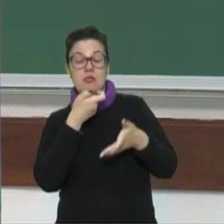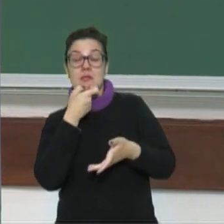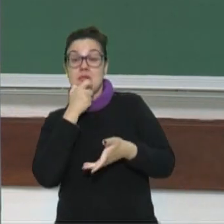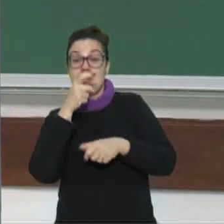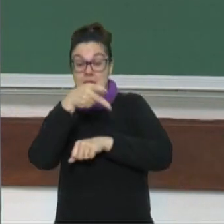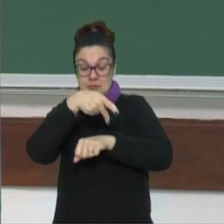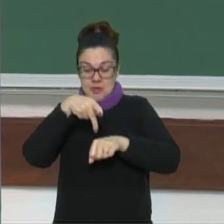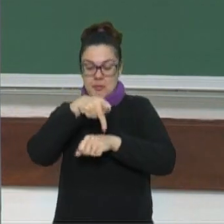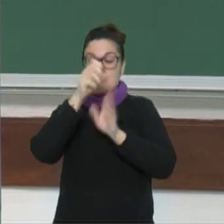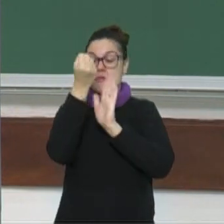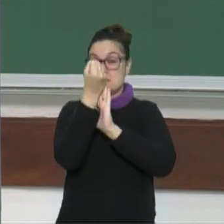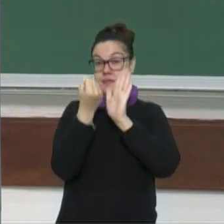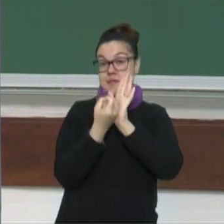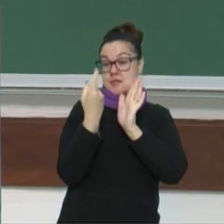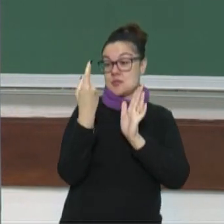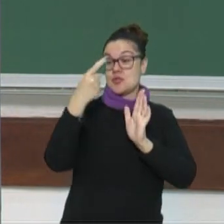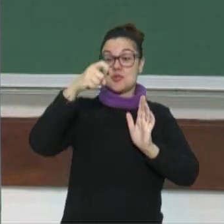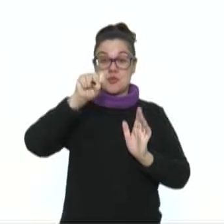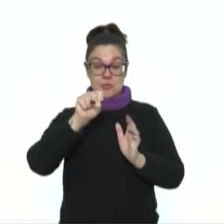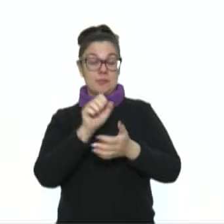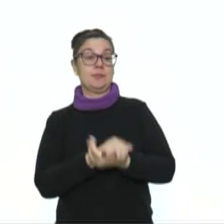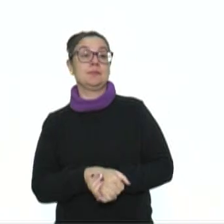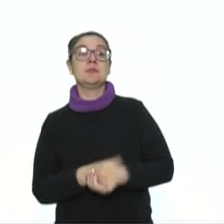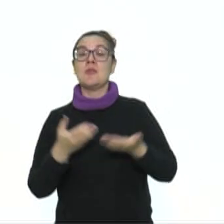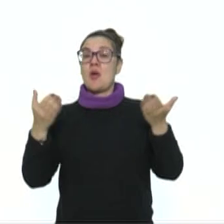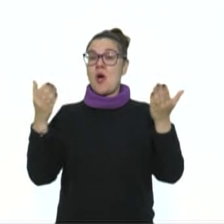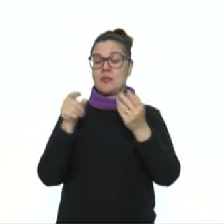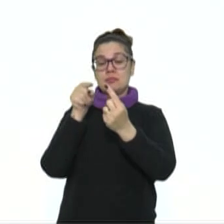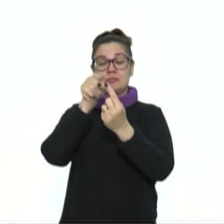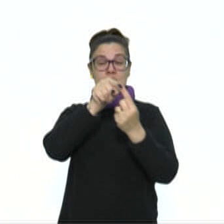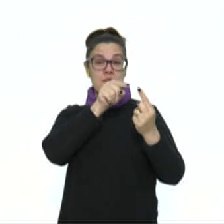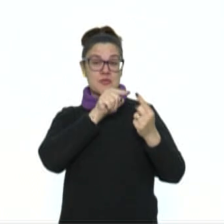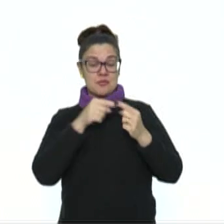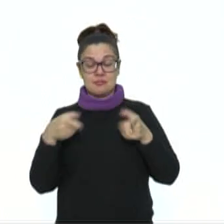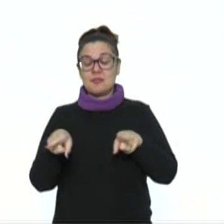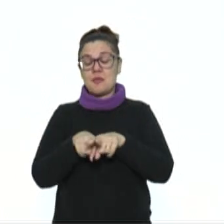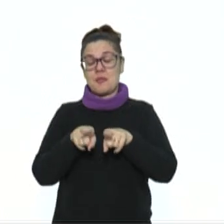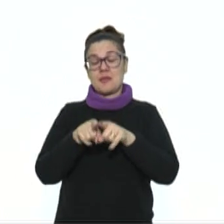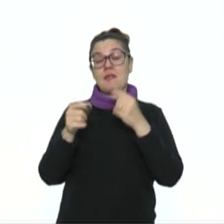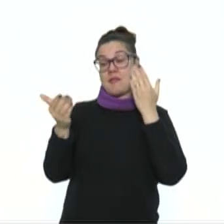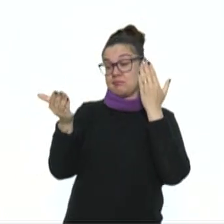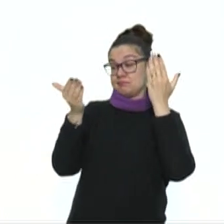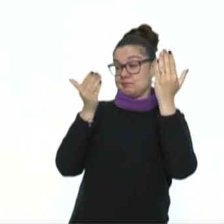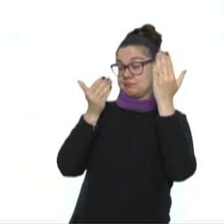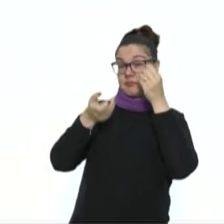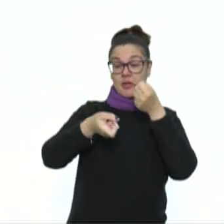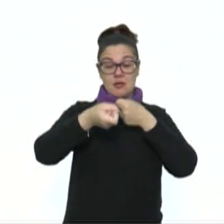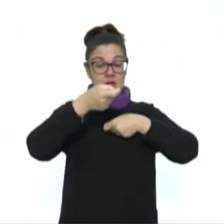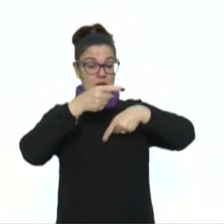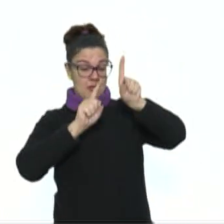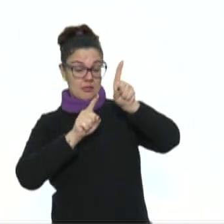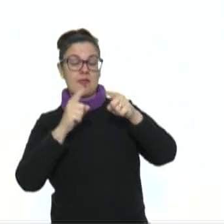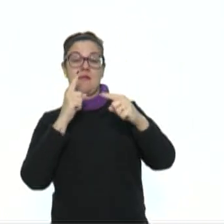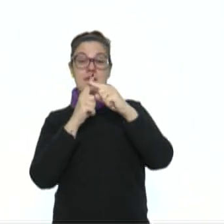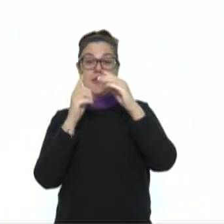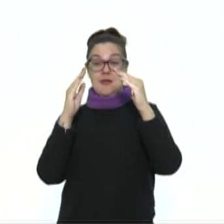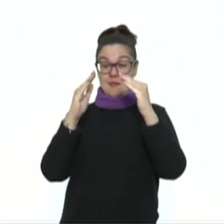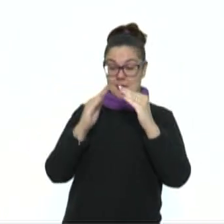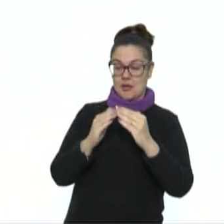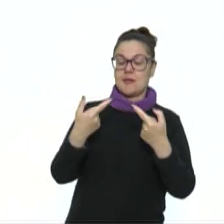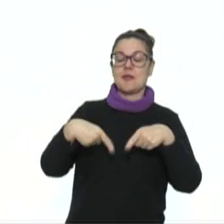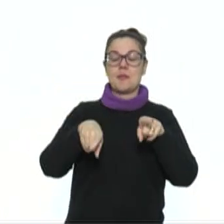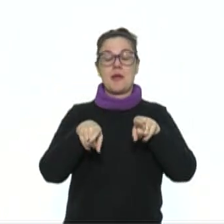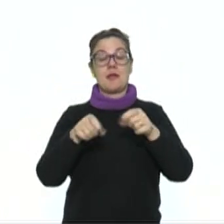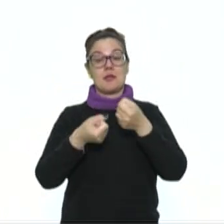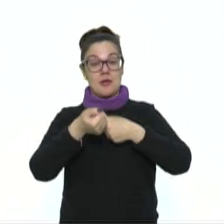XVIII? Certo? Então, entre os objetivos aí, nós vamos analisar a Revolução Puritana, a Revolução